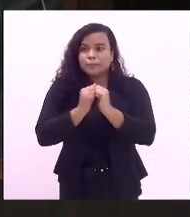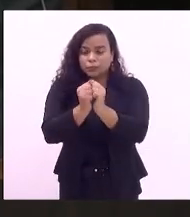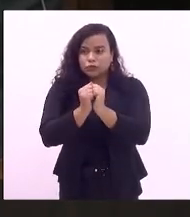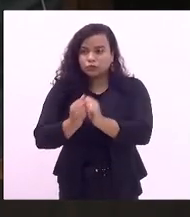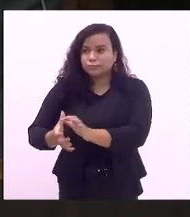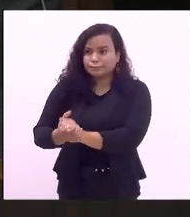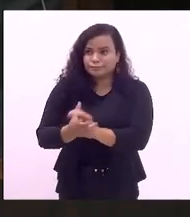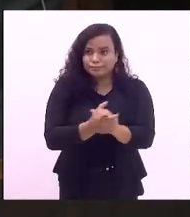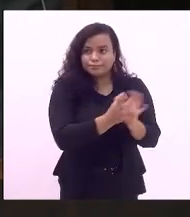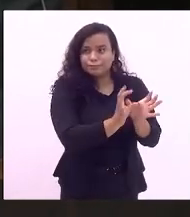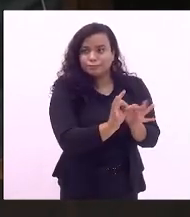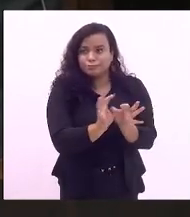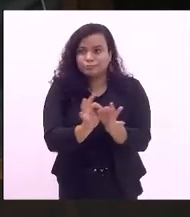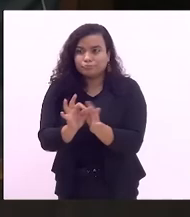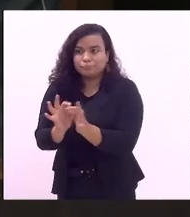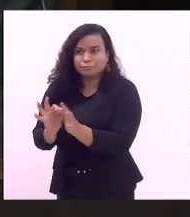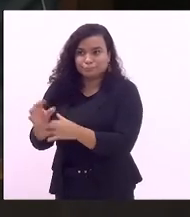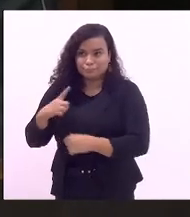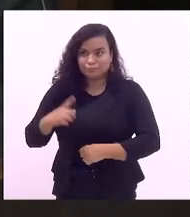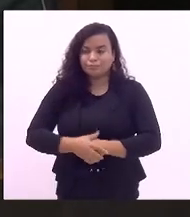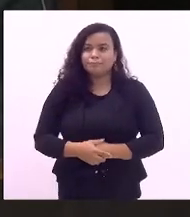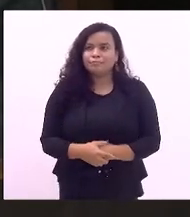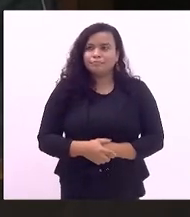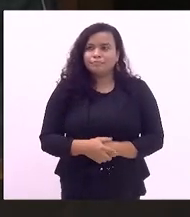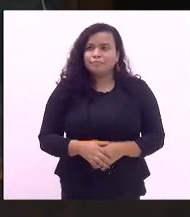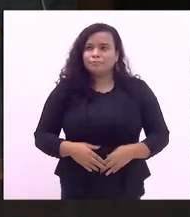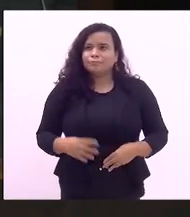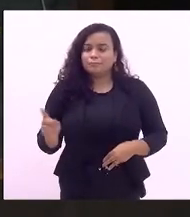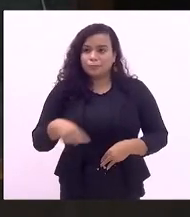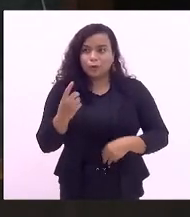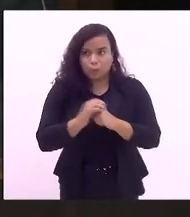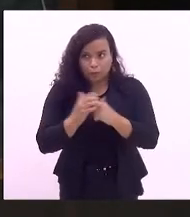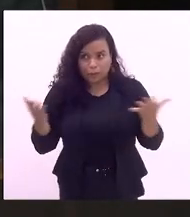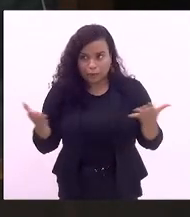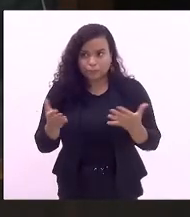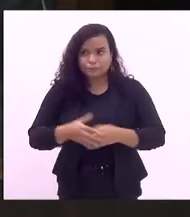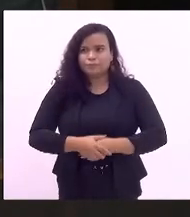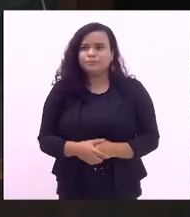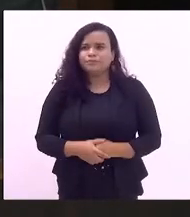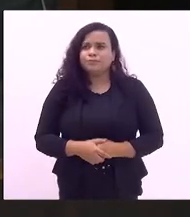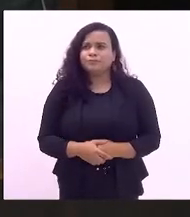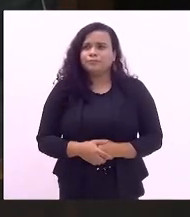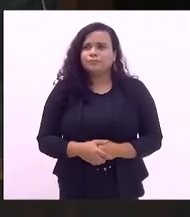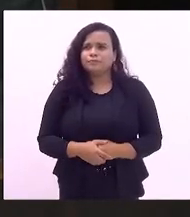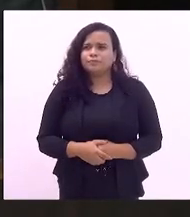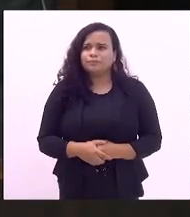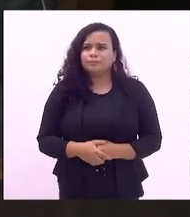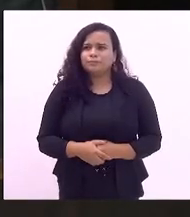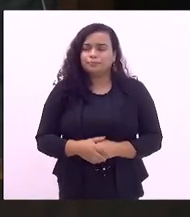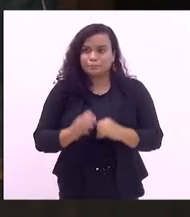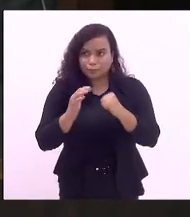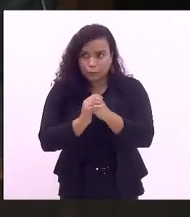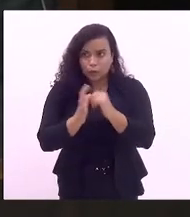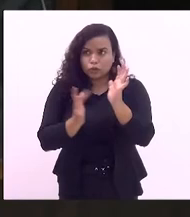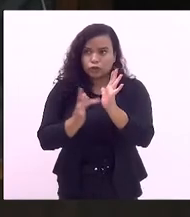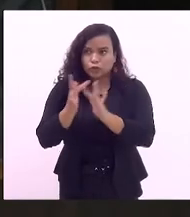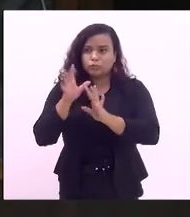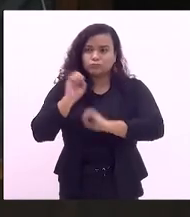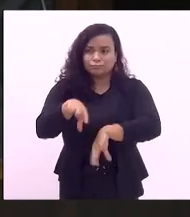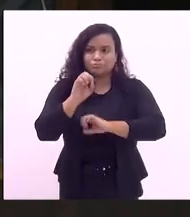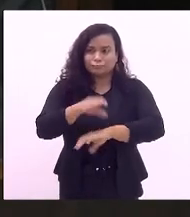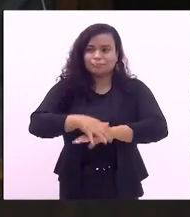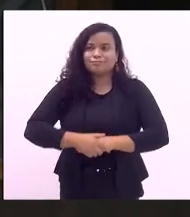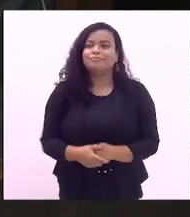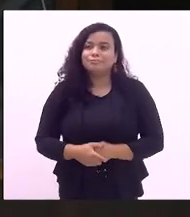de mãos dadas nos abraçamos nós vamos orar a oração Universal que Jesus Cristo nos